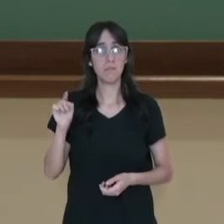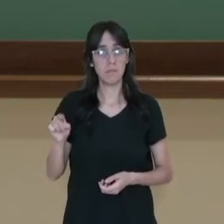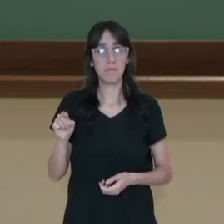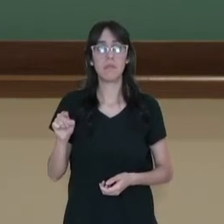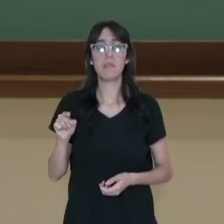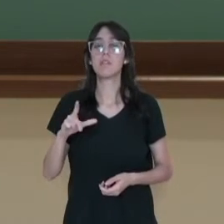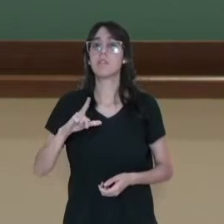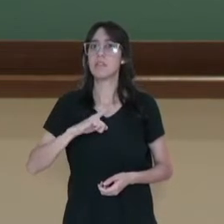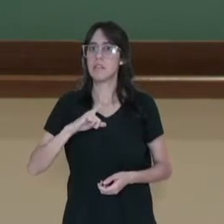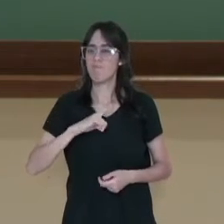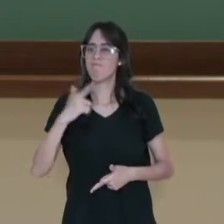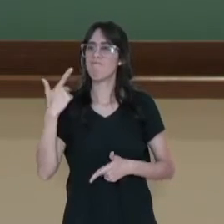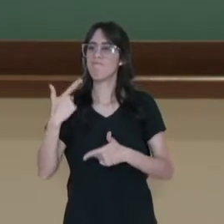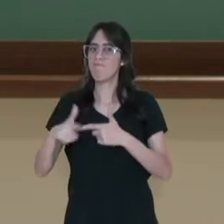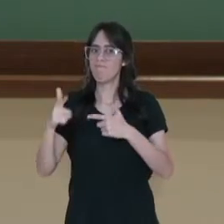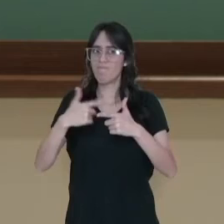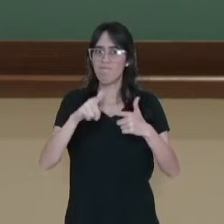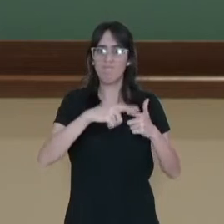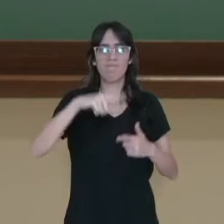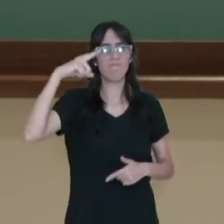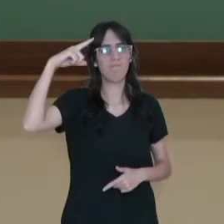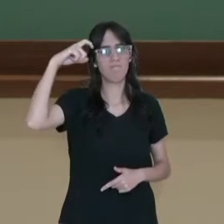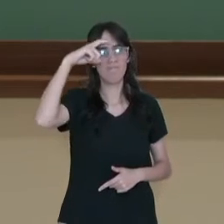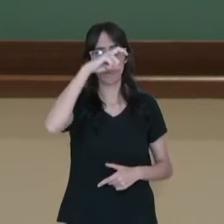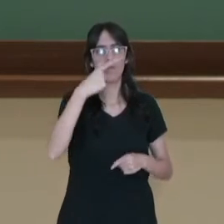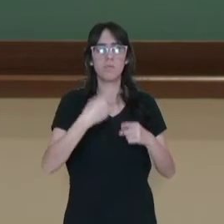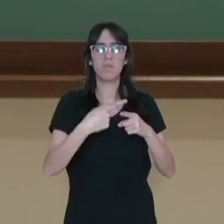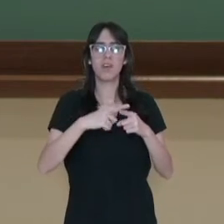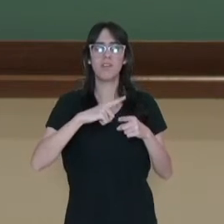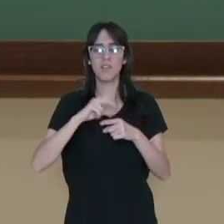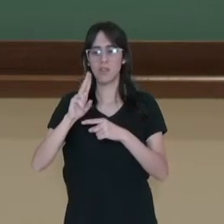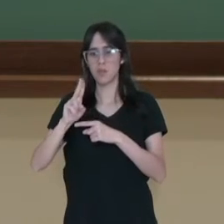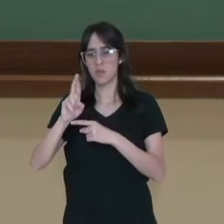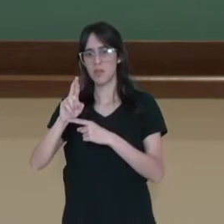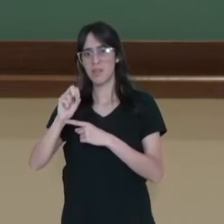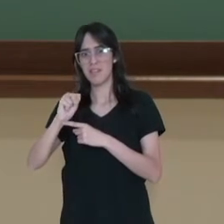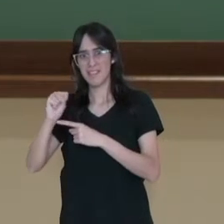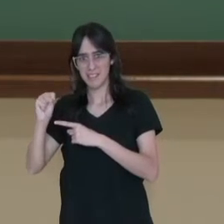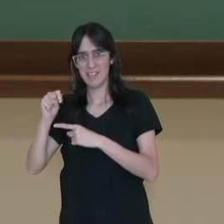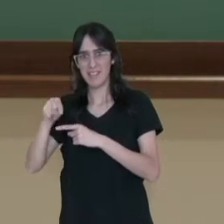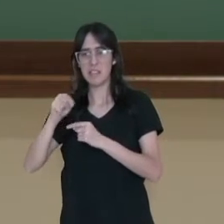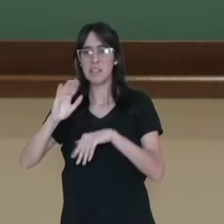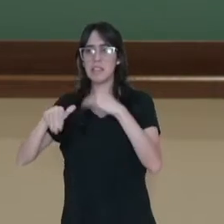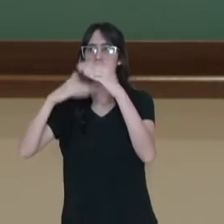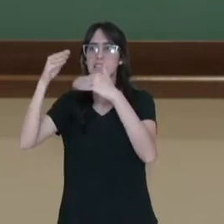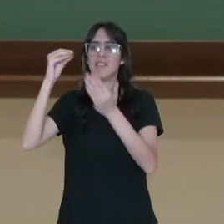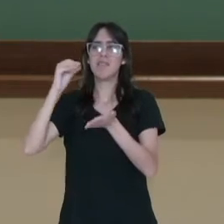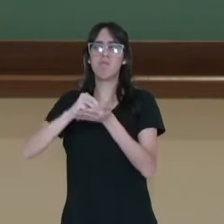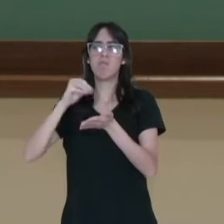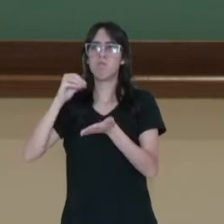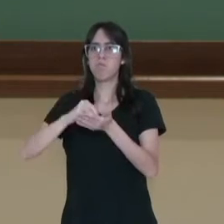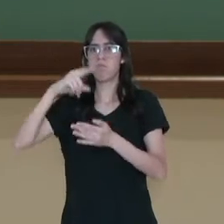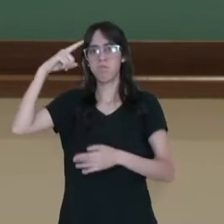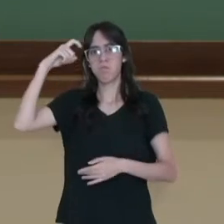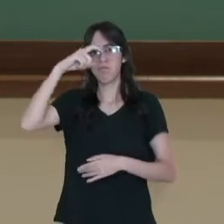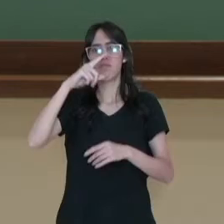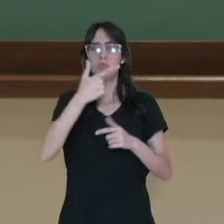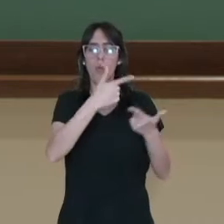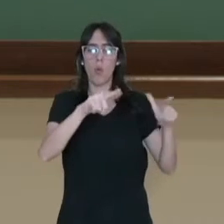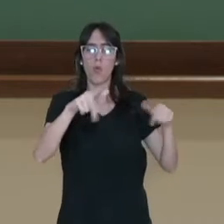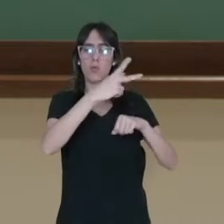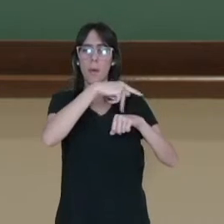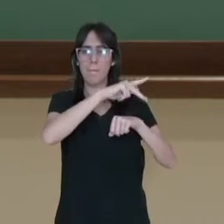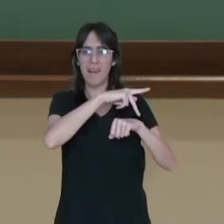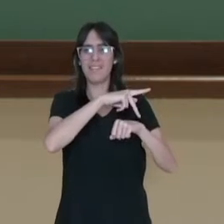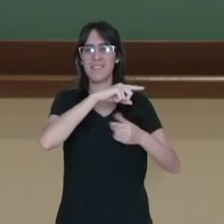enorme desigualdade do desenvolvimento da União Soviética para os líderes dos países capitalistas. Havia